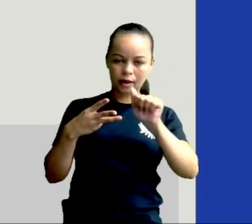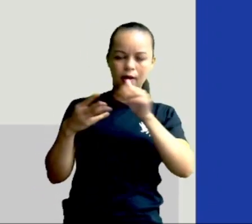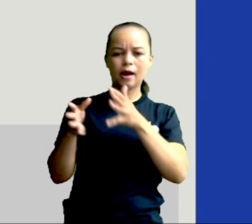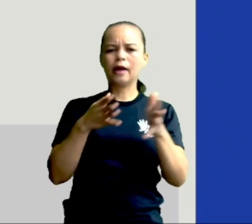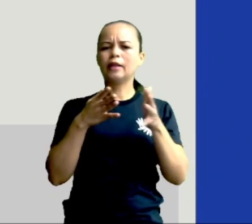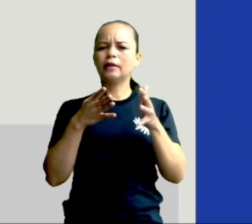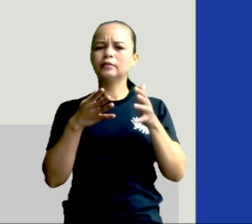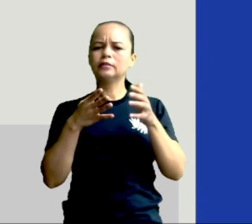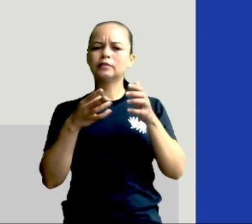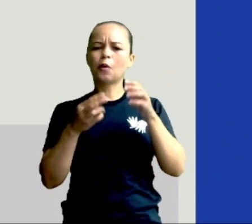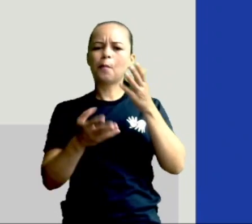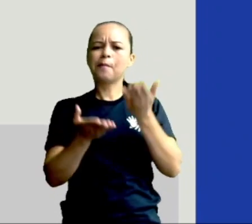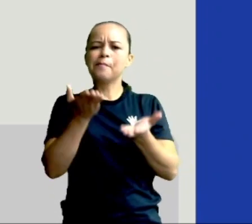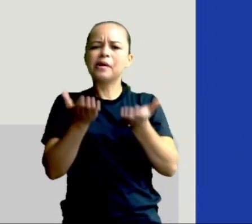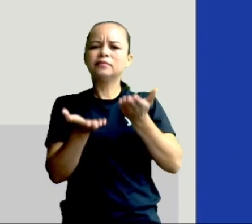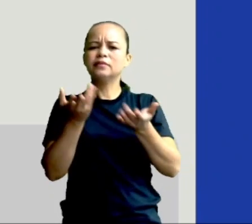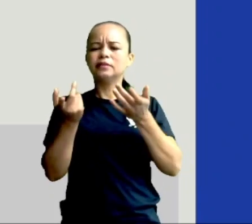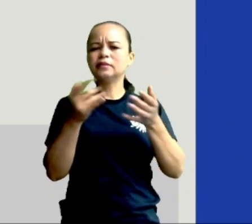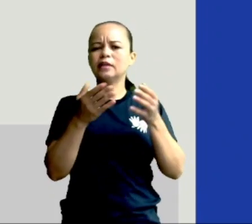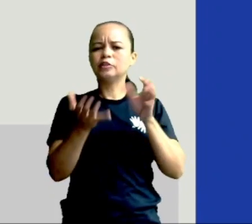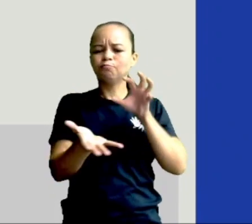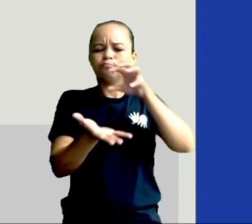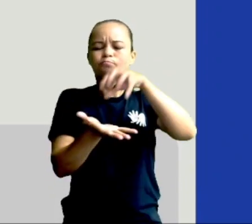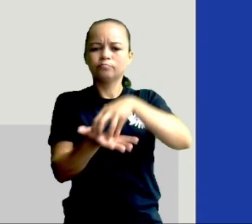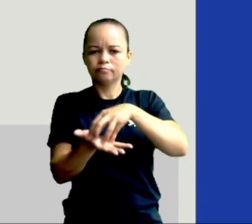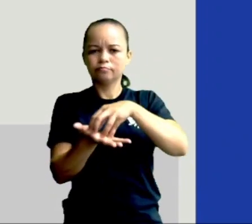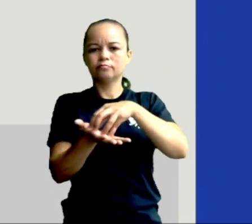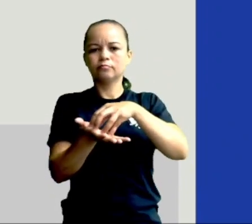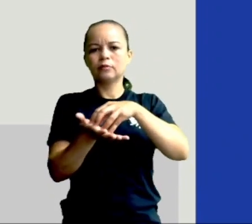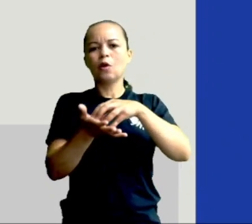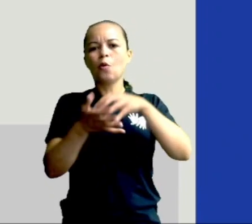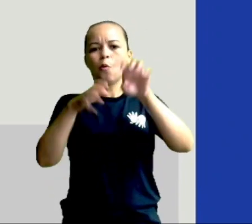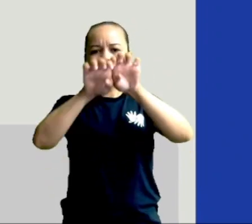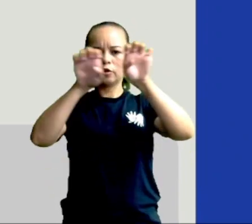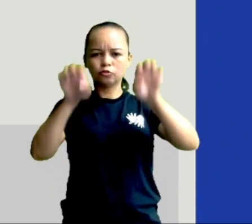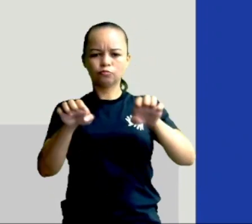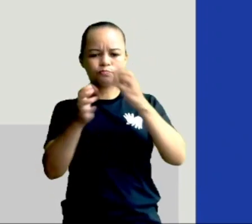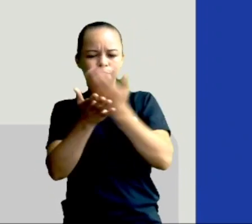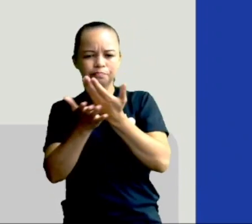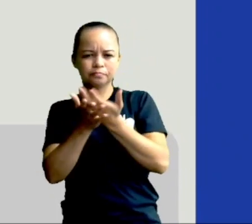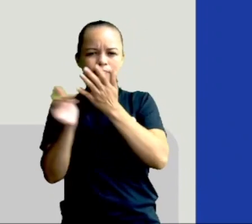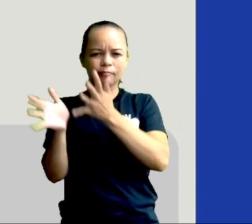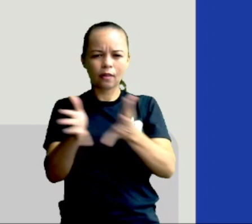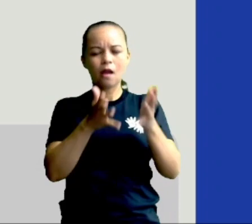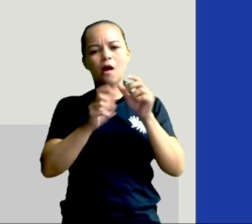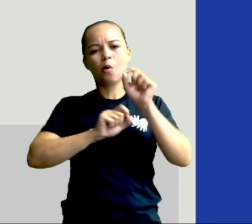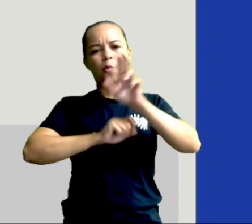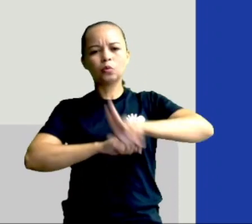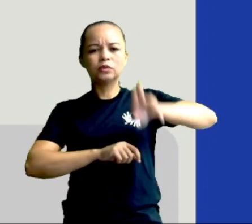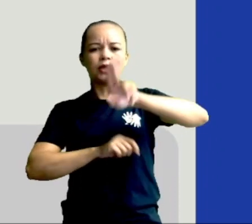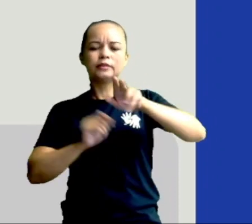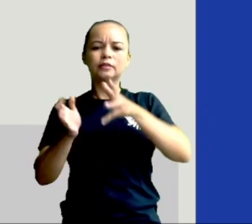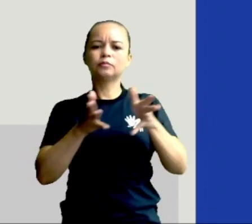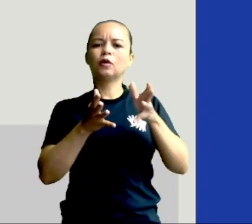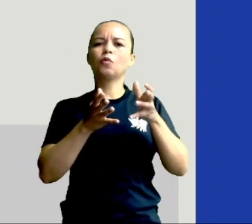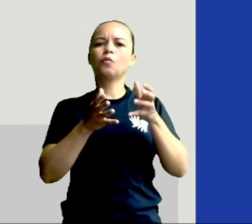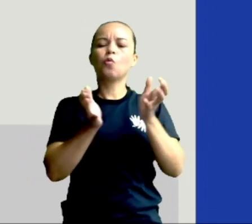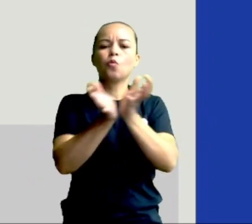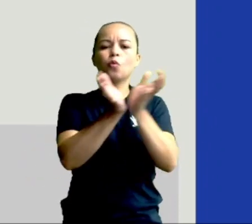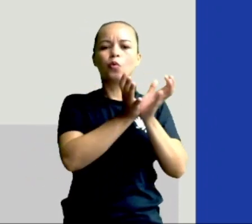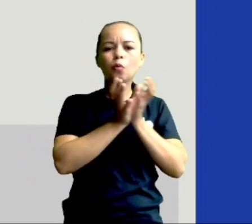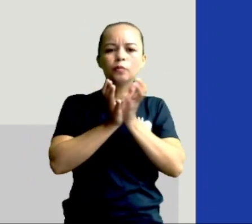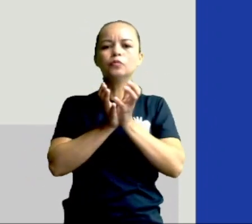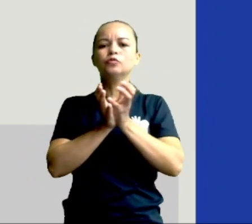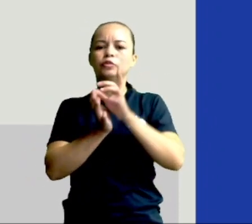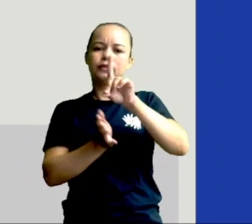tendências centrais. Durante o estudo da estatística, utilizamos medidas centrais para representar um conjunto de dados com